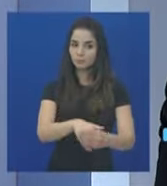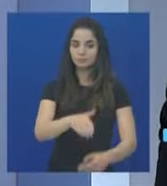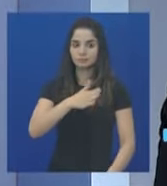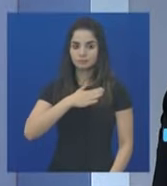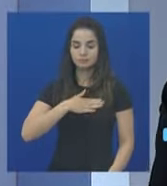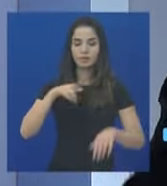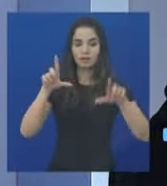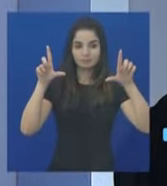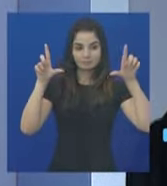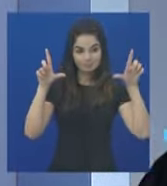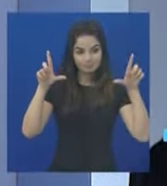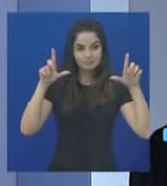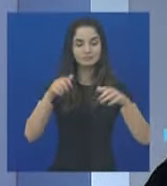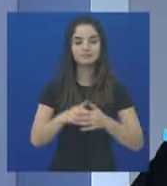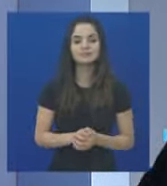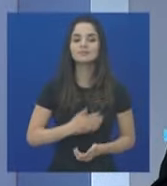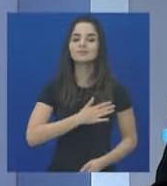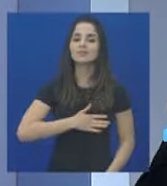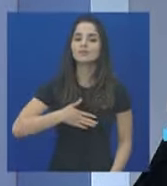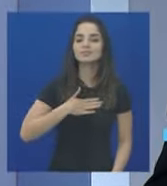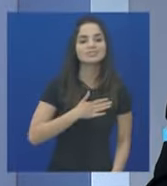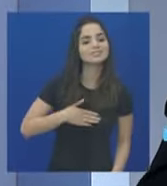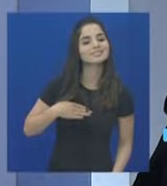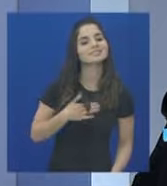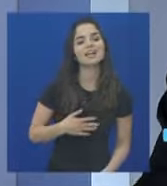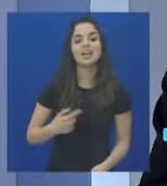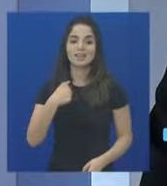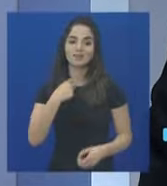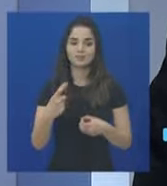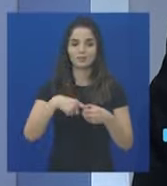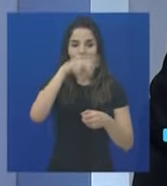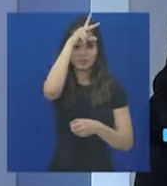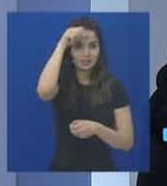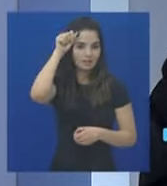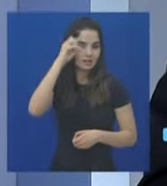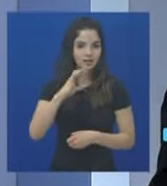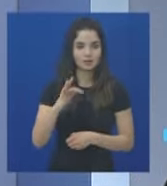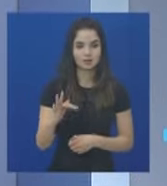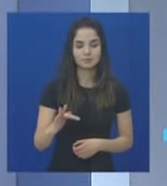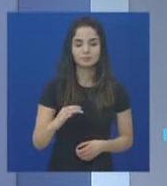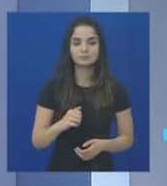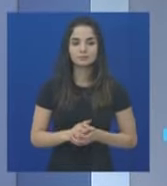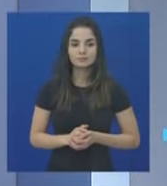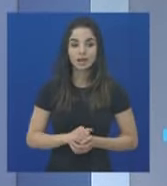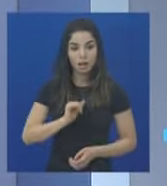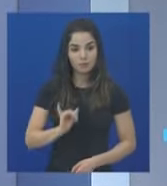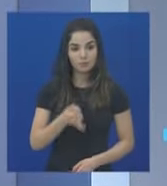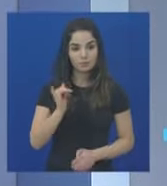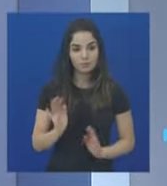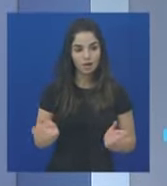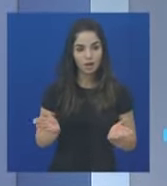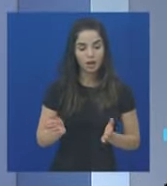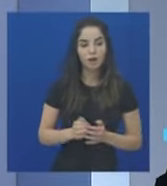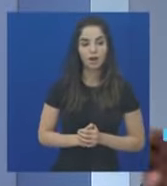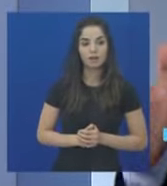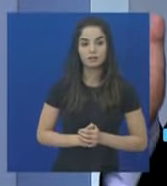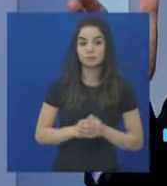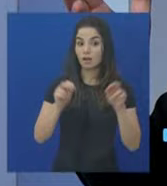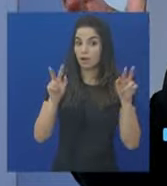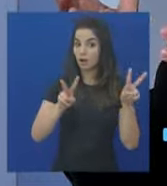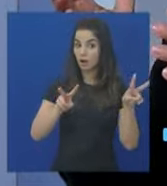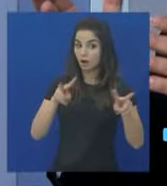Marquinho e você vai ter prazer em ter Marquinho de novo, prefeito de Cabo Frio. E eu quero aproveitar agora para alertar para